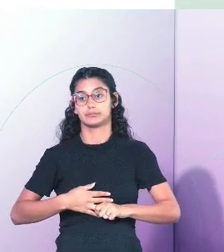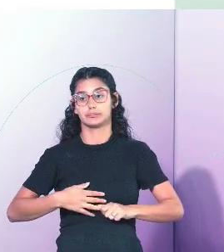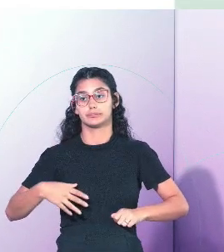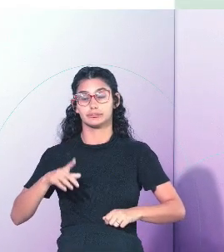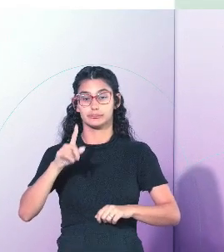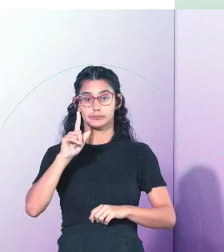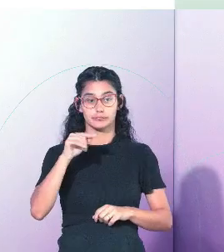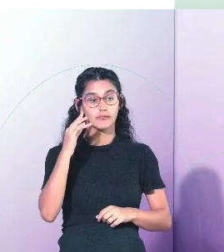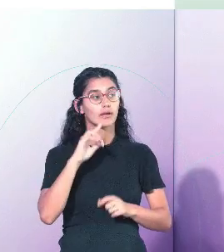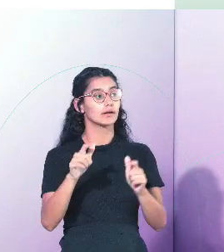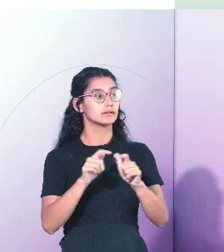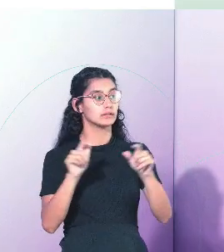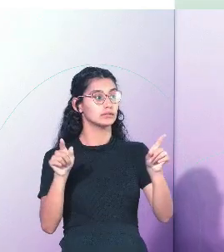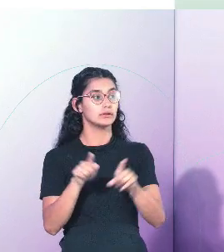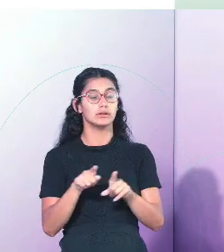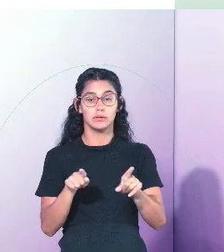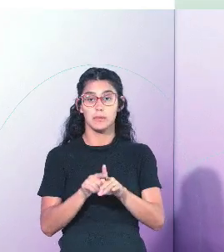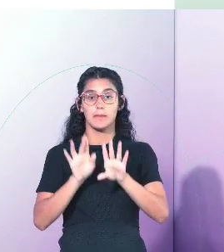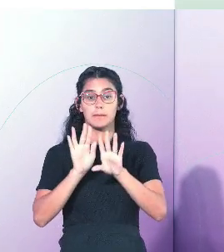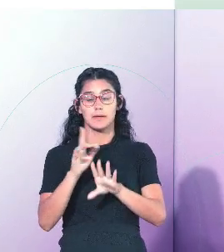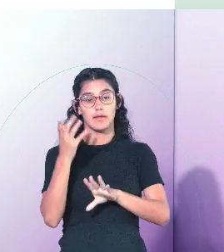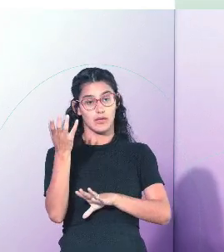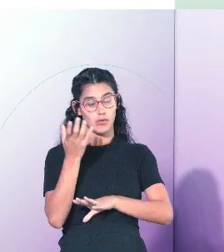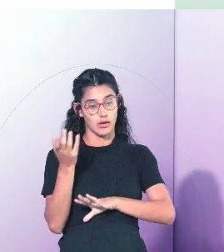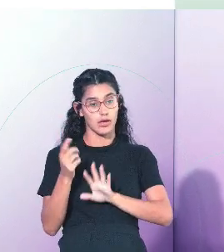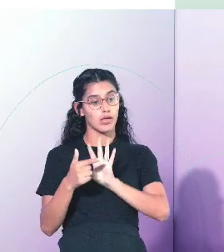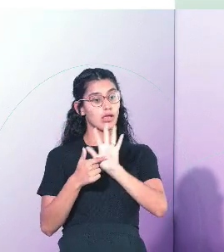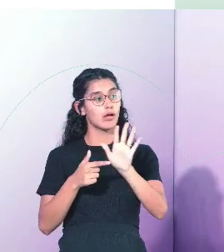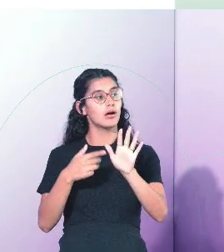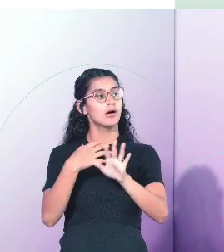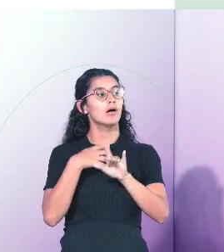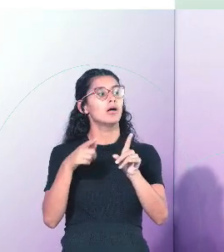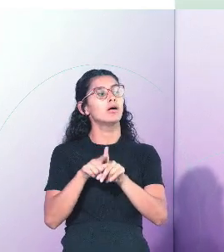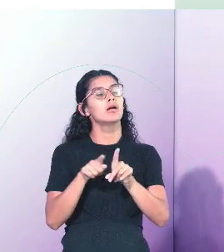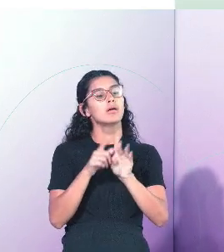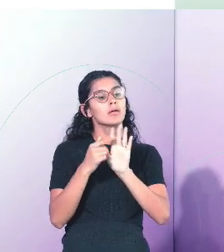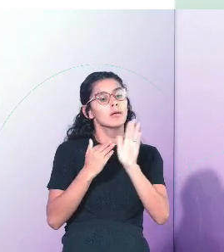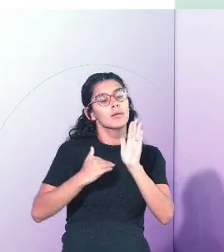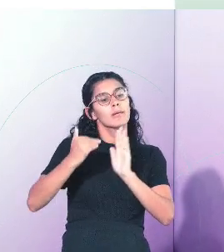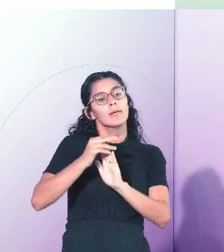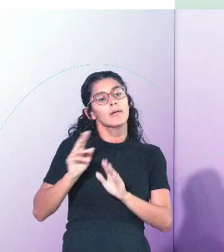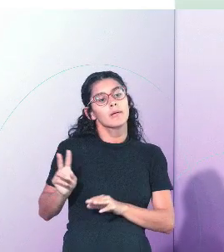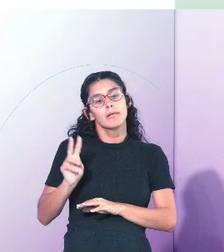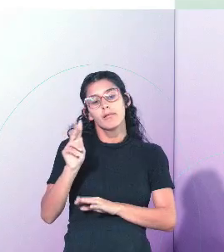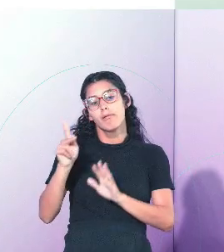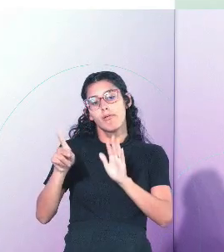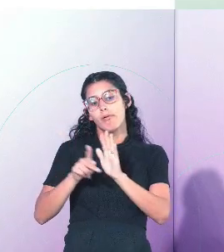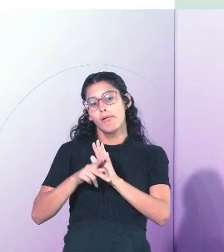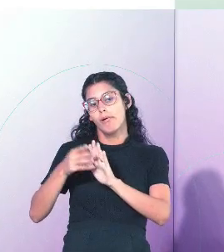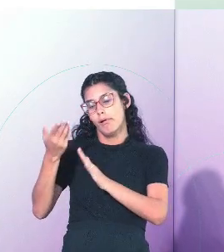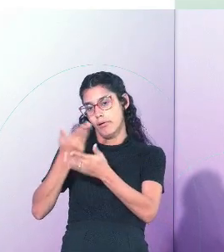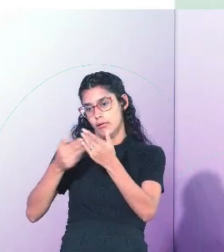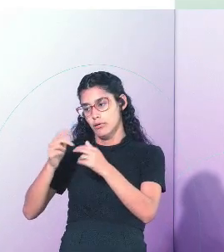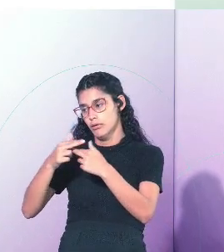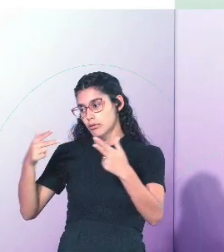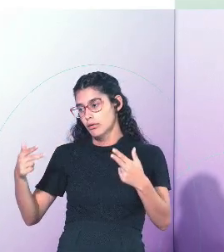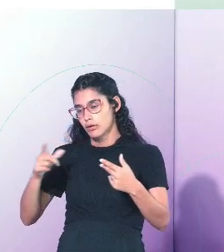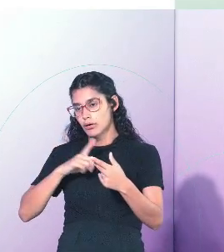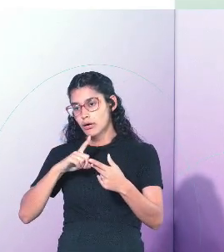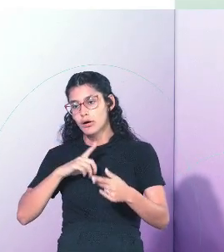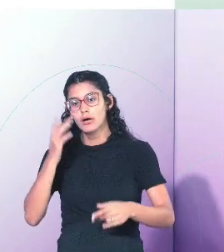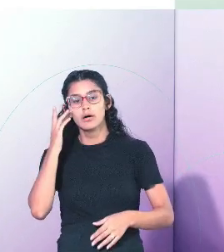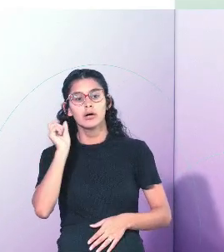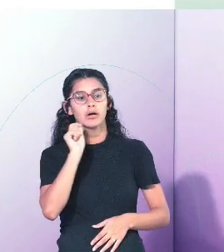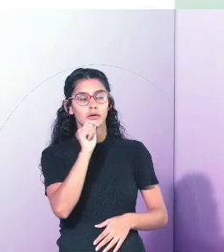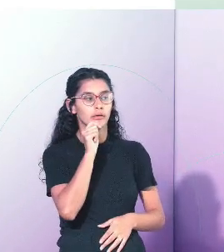elas são grandes e imensas, mas eu quero que essas comissões deem mais valor a essas contribuições. Eu acho que